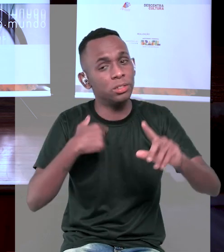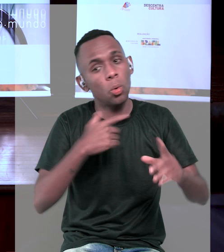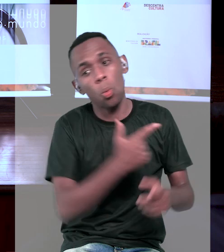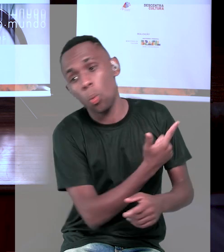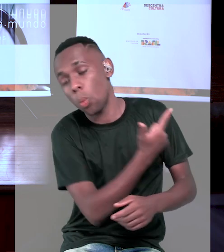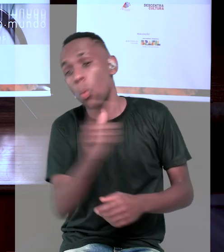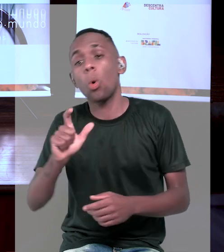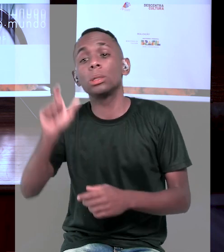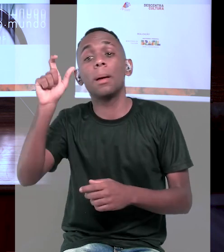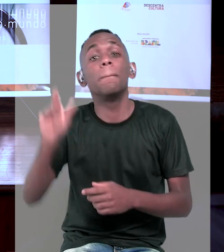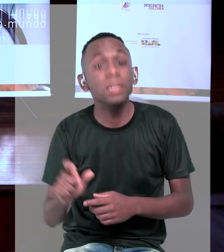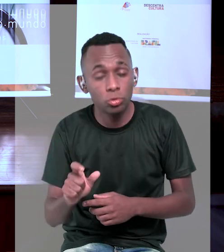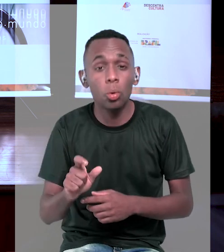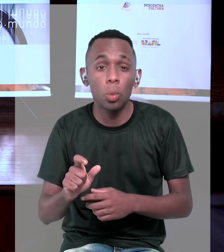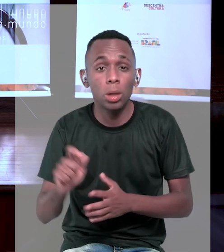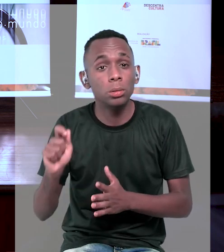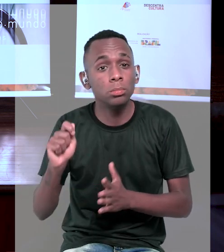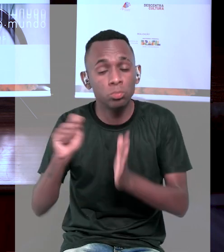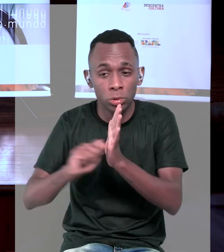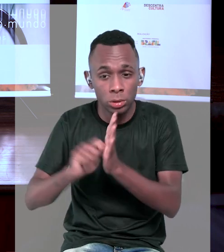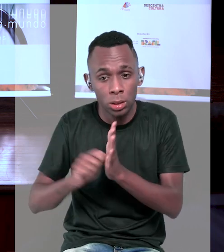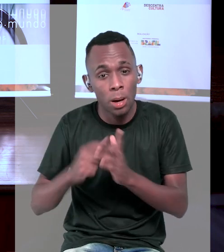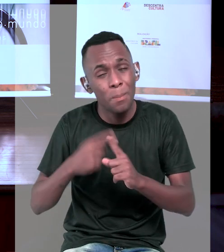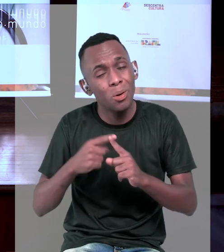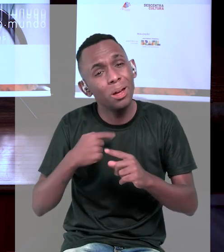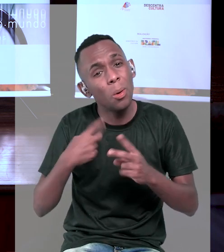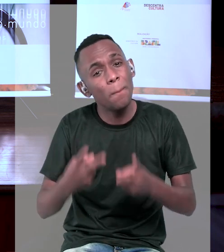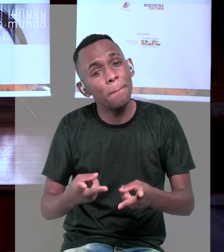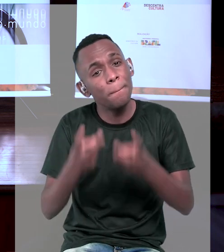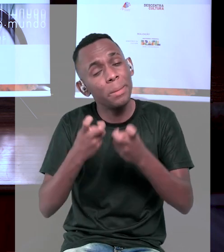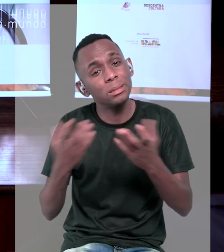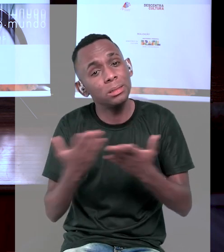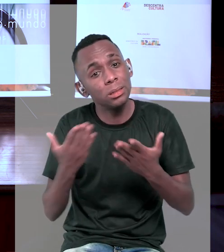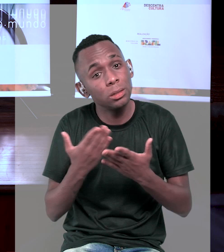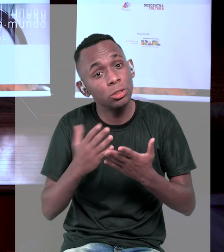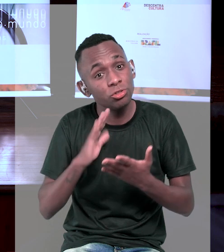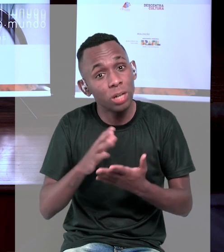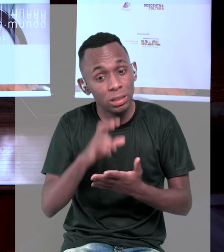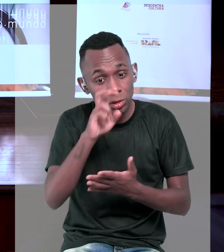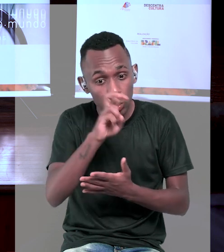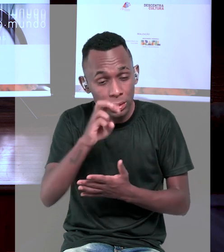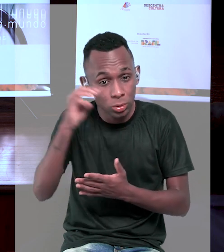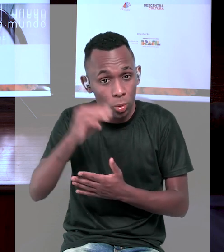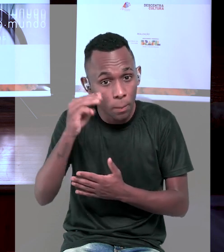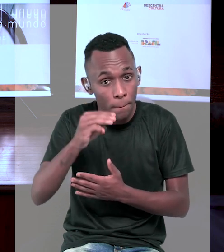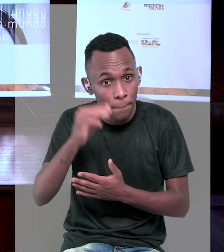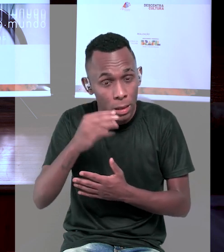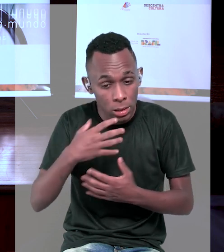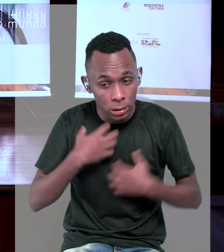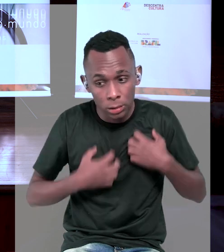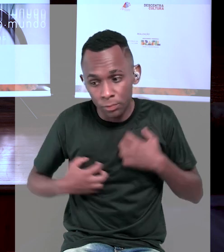eu percebi agora que eu estou falando há 55 minutos e me baixou um apavoramento.